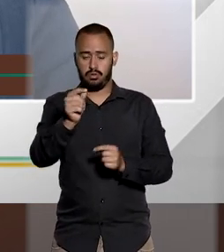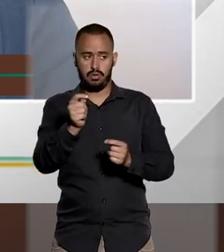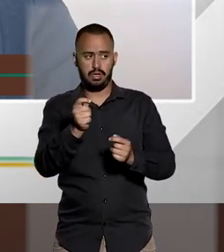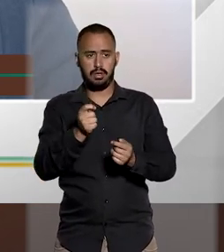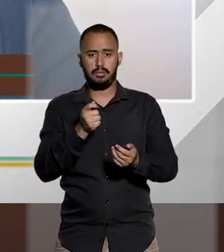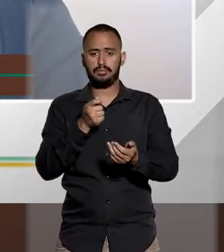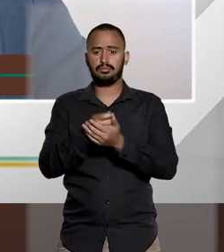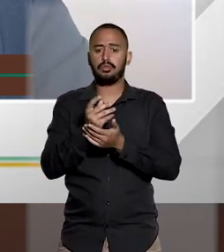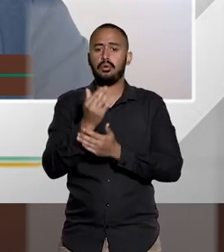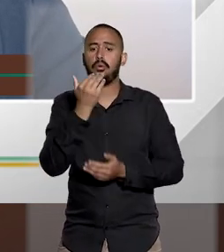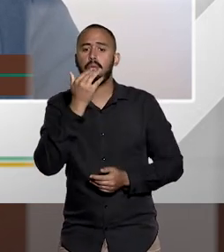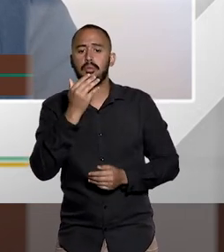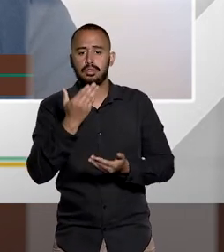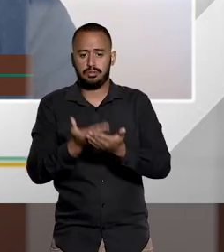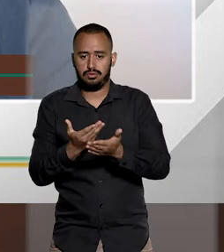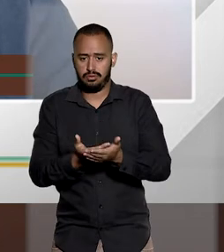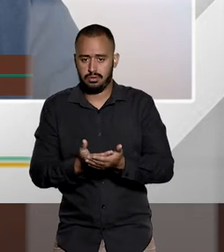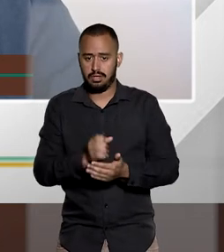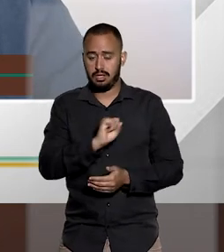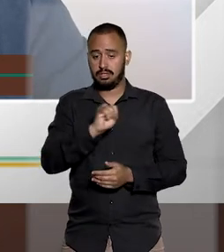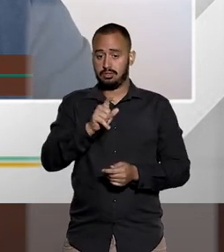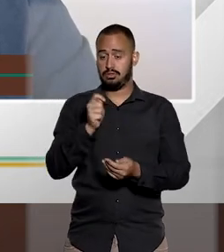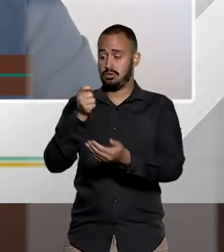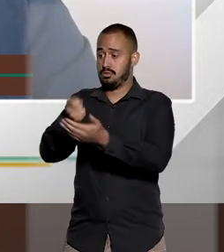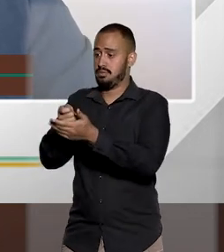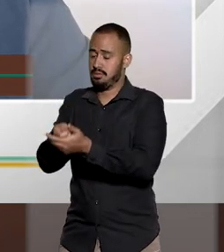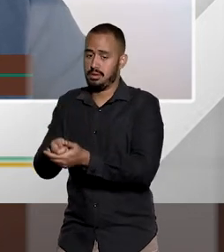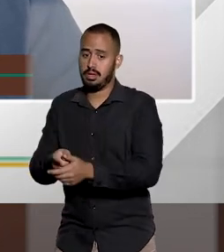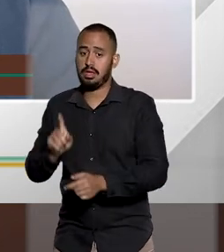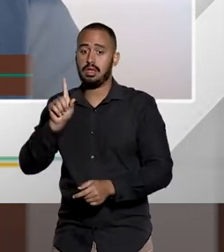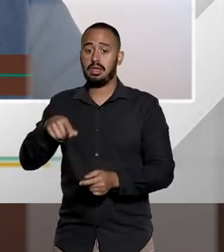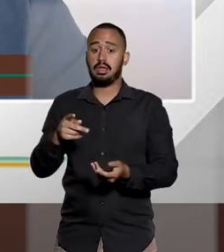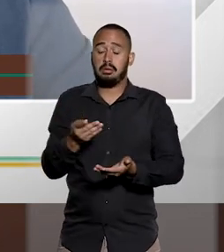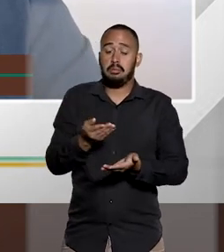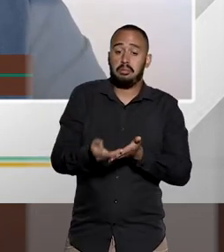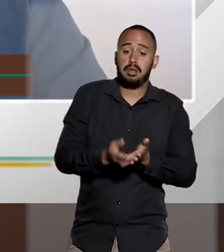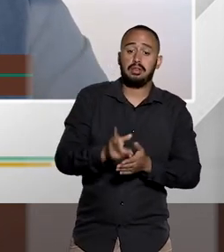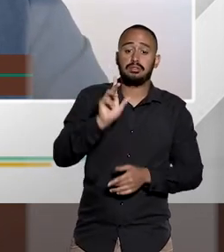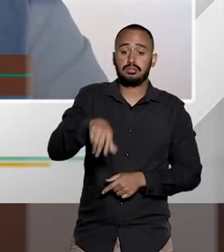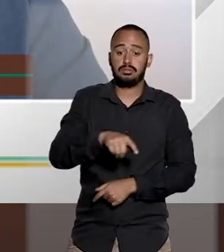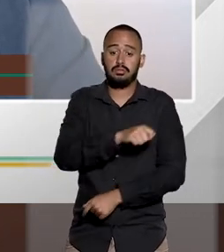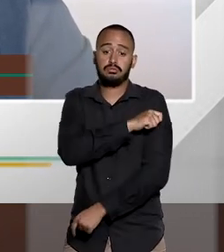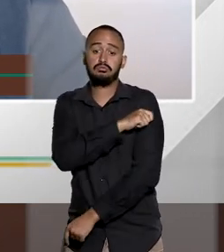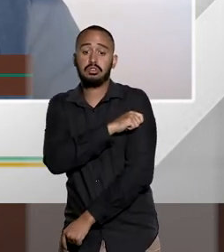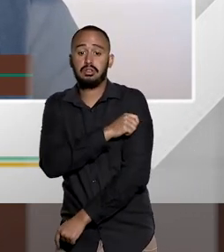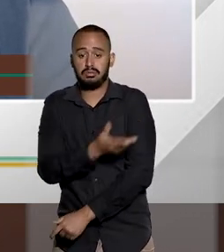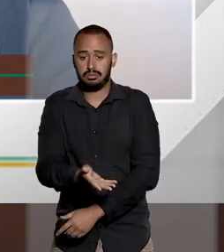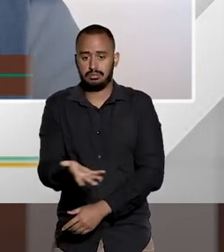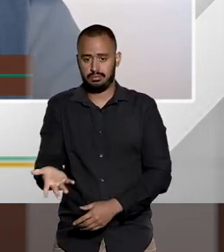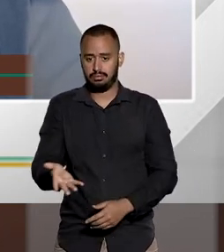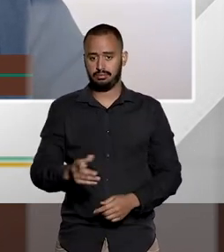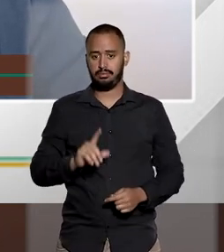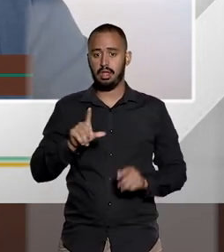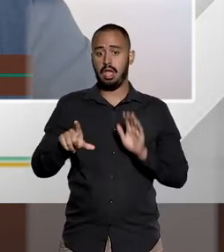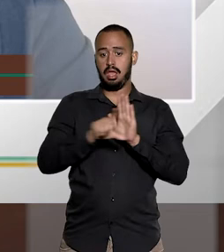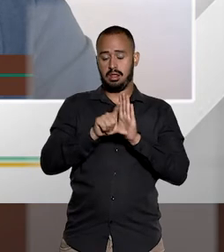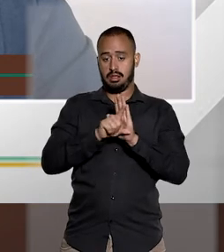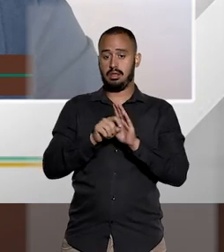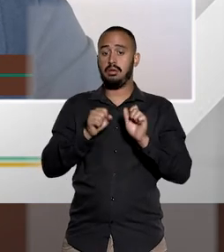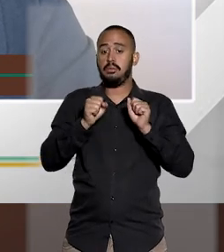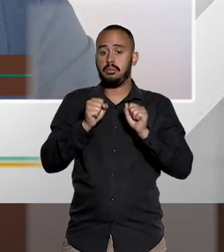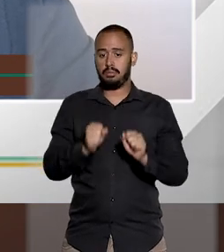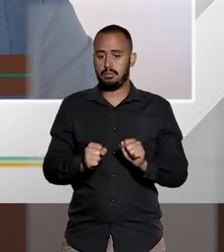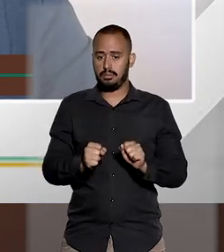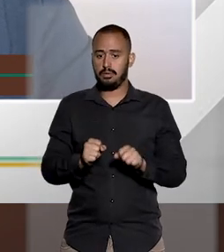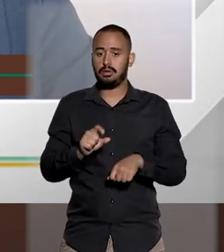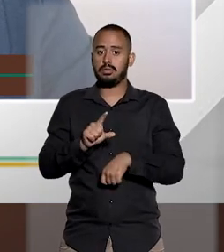suspende porque a administração não pagou, quem é prejudicado, quem são prejudicados são as crianças, né? Então, a lei prevê.